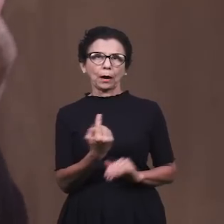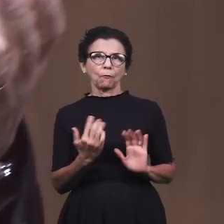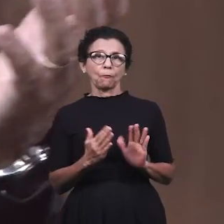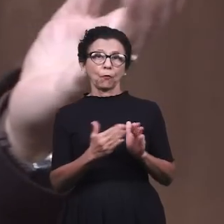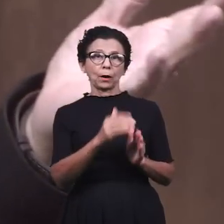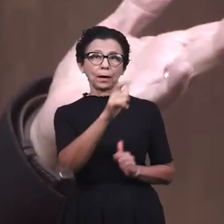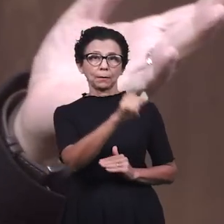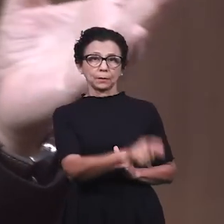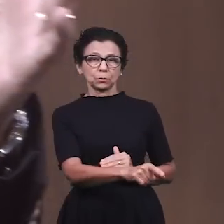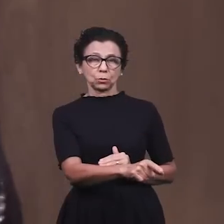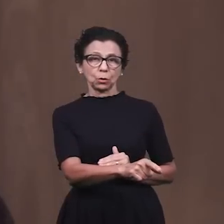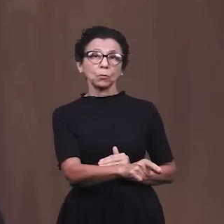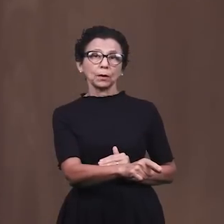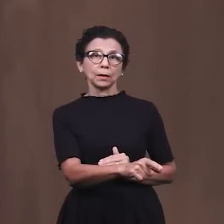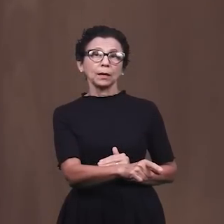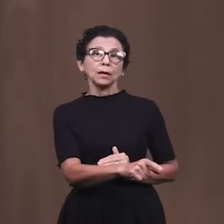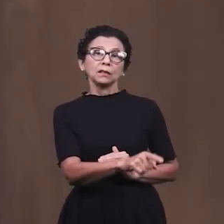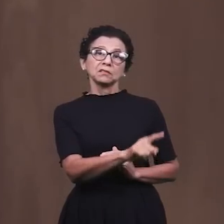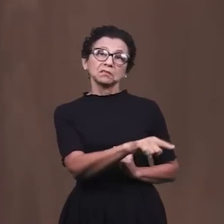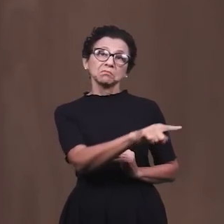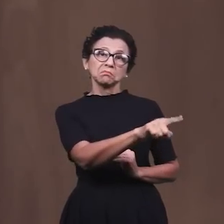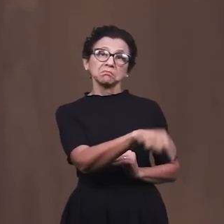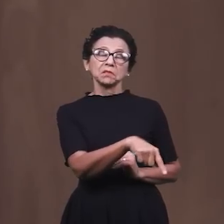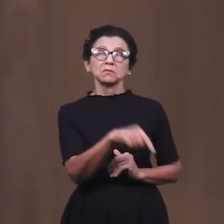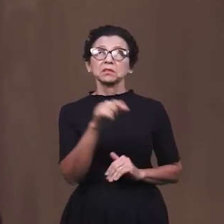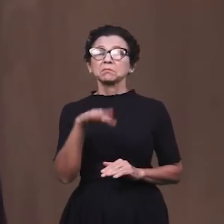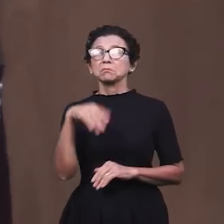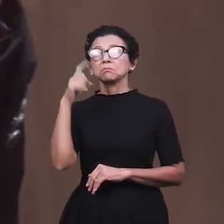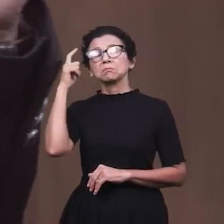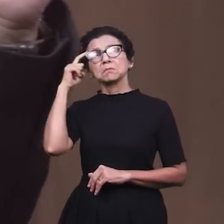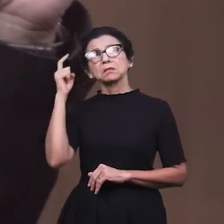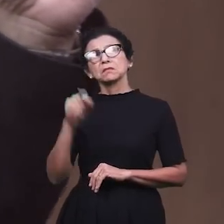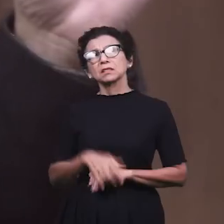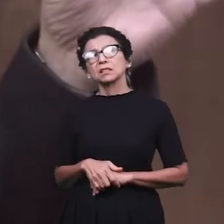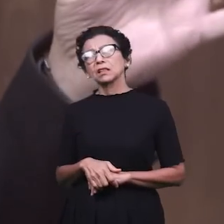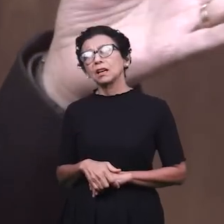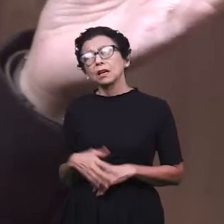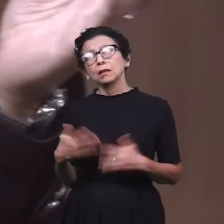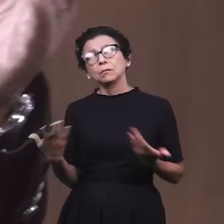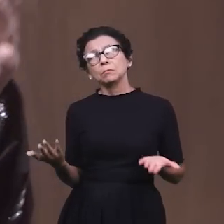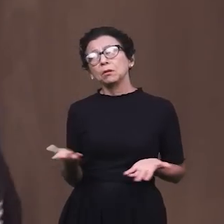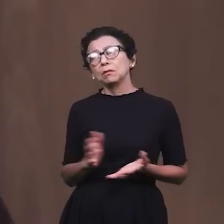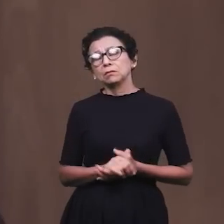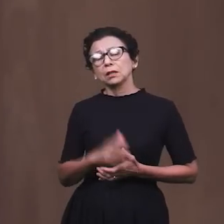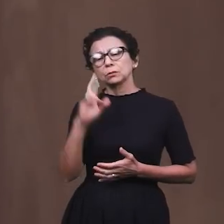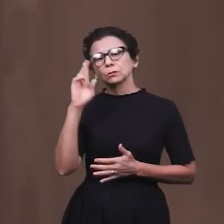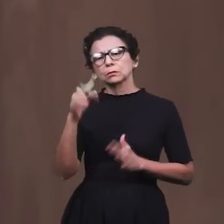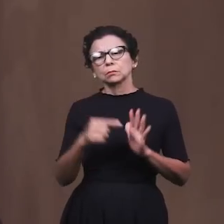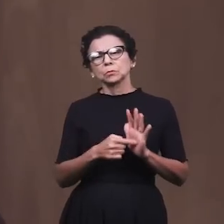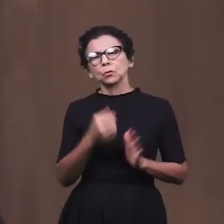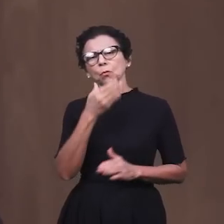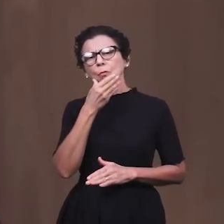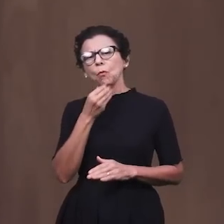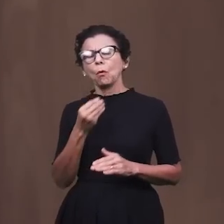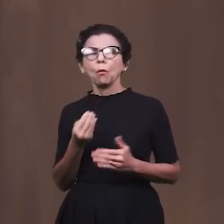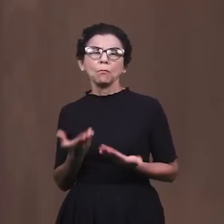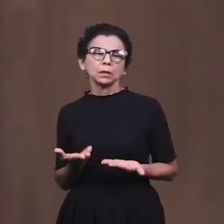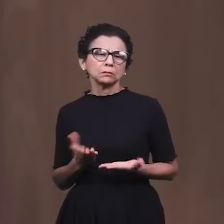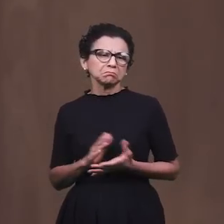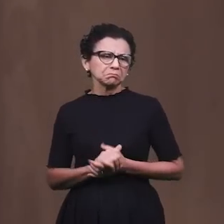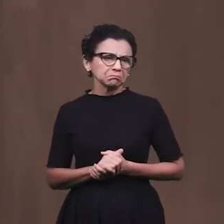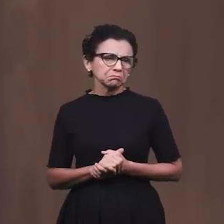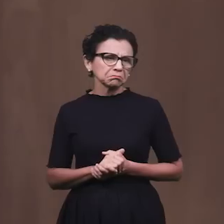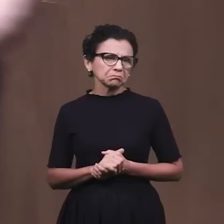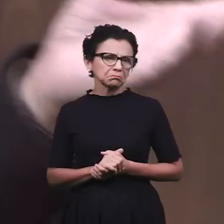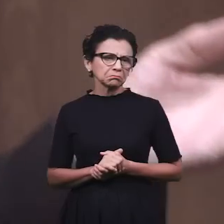falando, a pessoa pode pensar assim, não, mas há um índice de probabilidade. Por exemplo, o senhor está mostrando que um homem entrou aqui muito triste. Tudo bem, triste